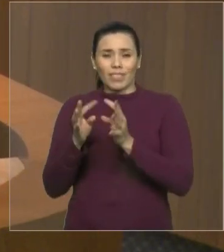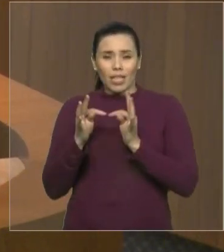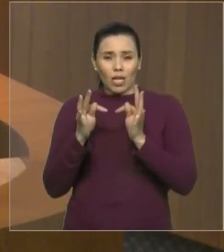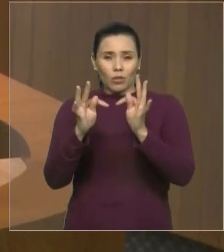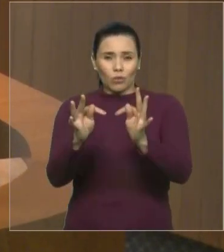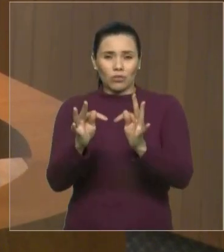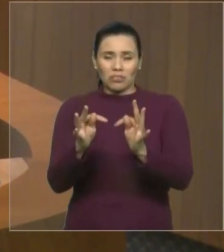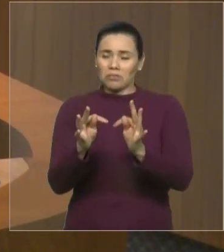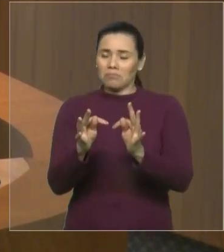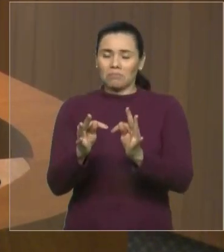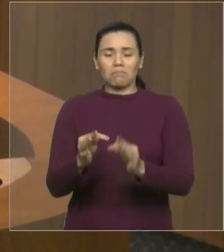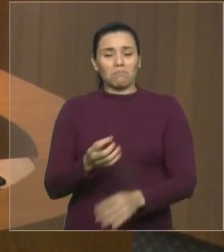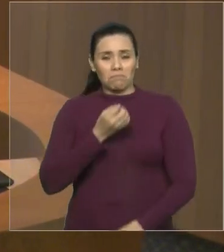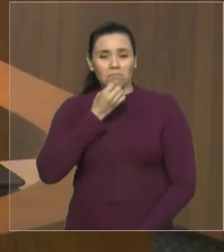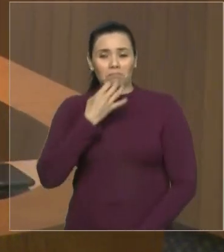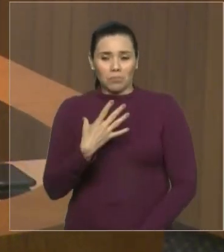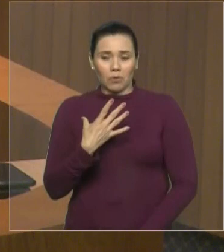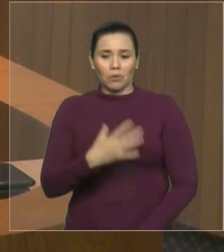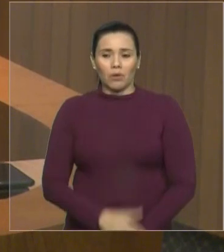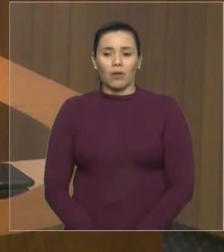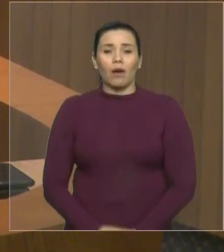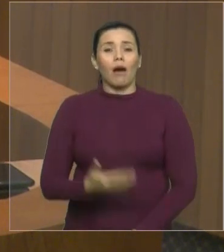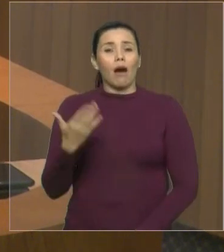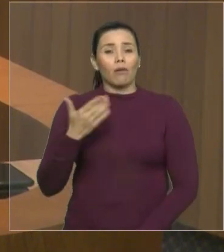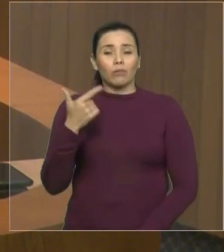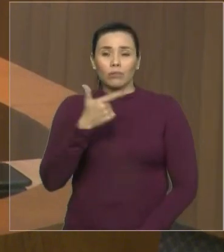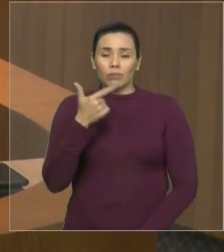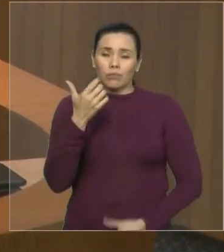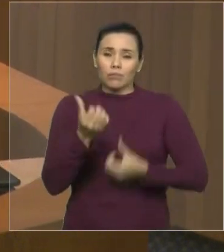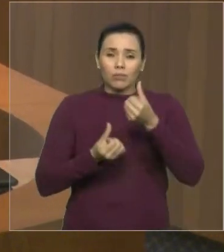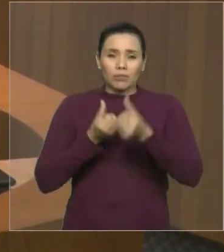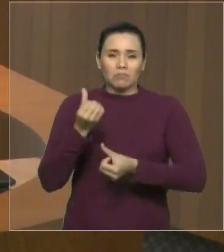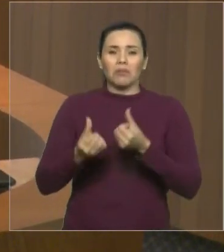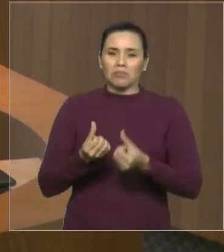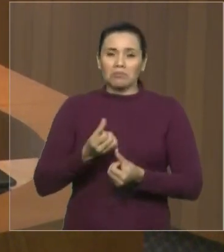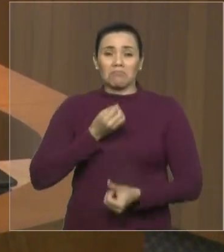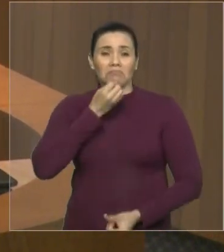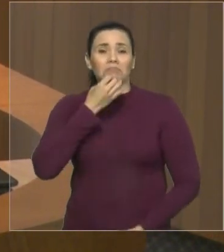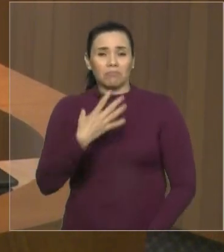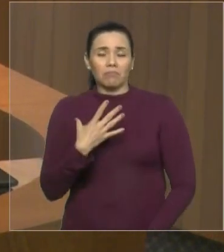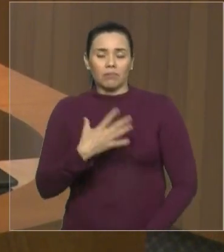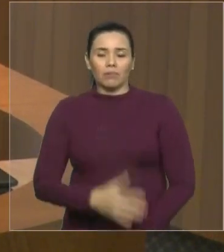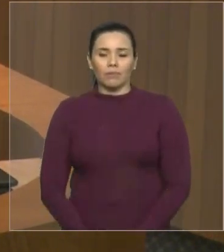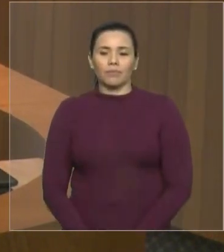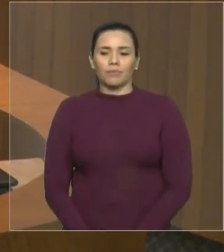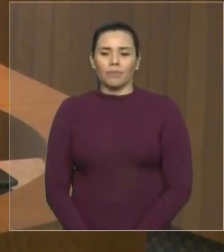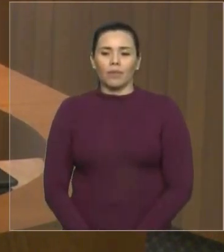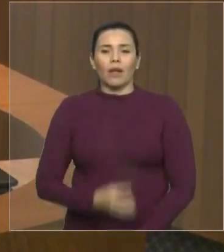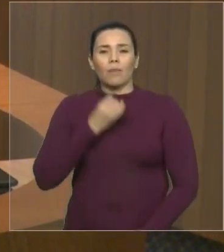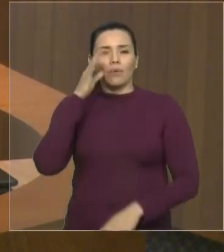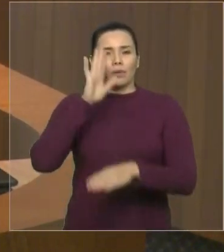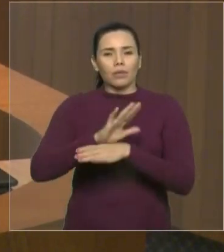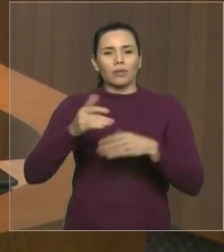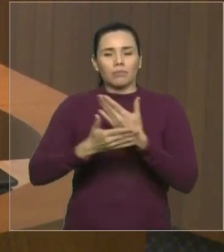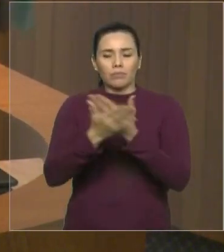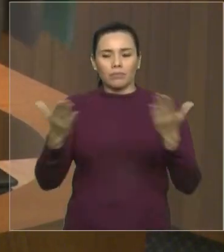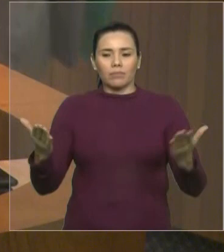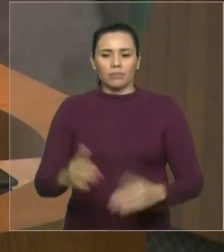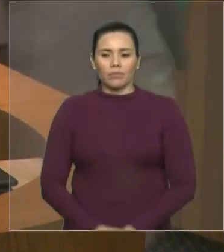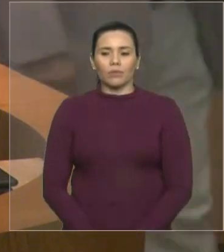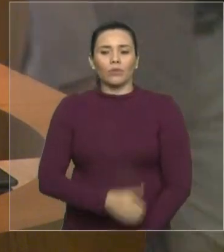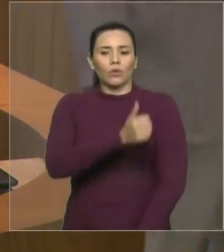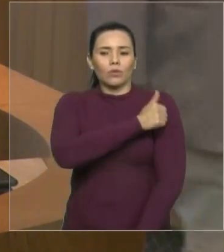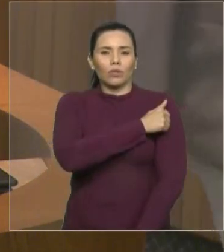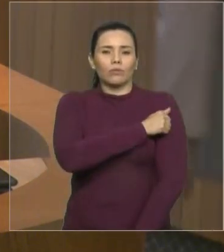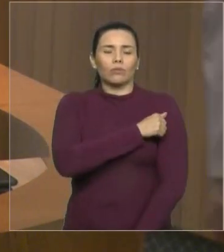estamos agora no segundo semestre bem mais preparados. Boa tarde a todos, em especial a todos os estudantes que vieram aí da cidade